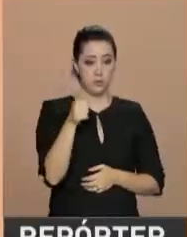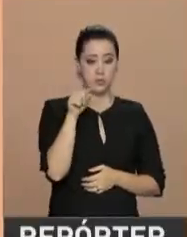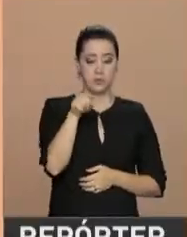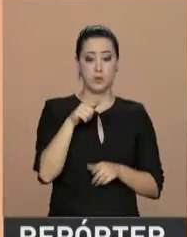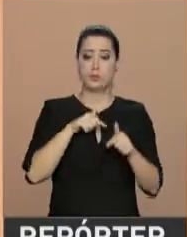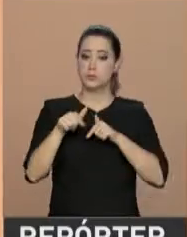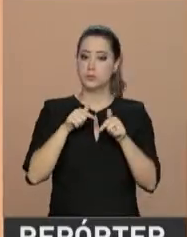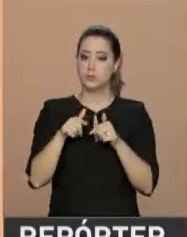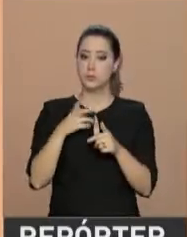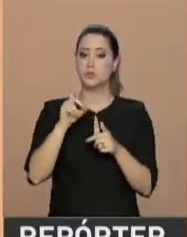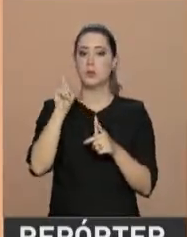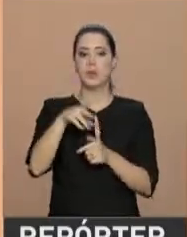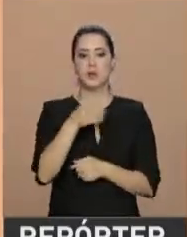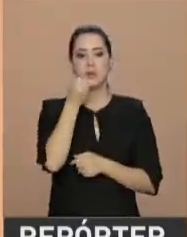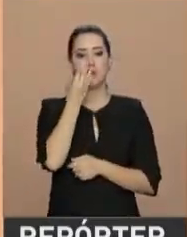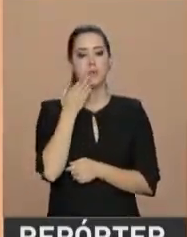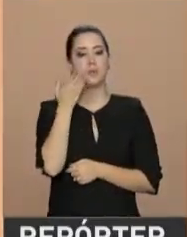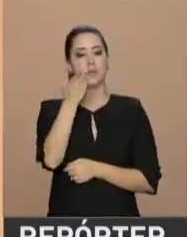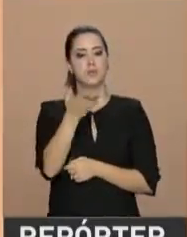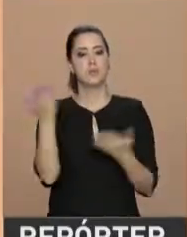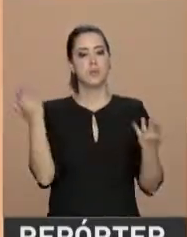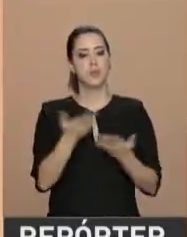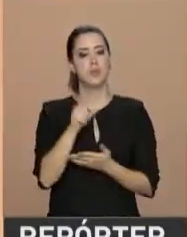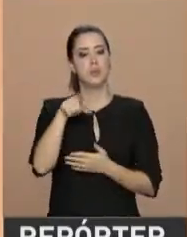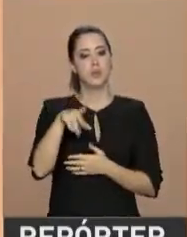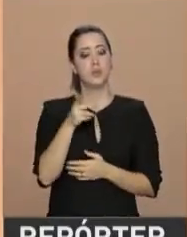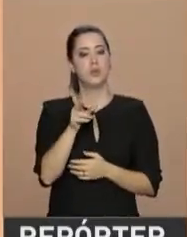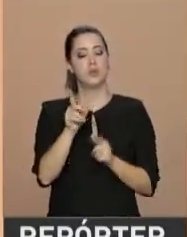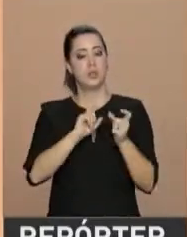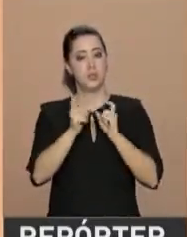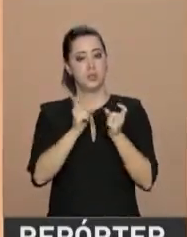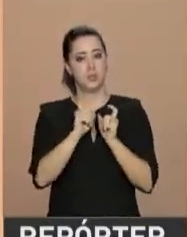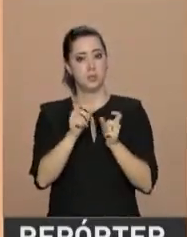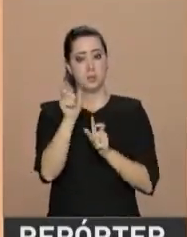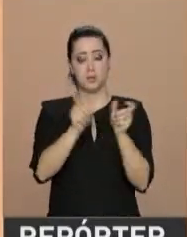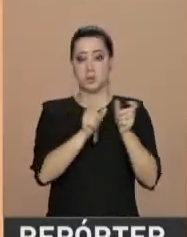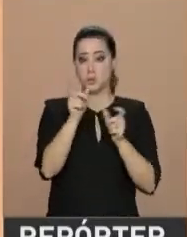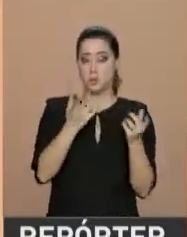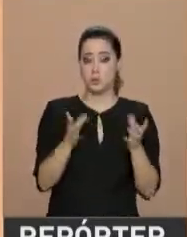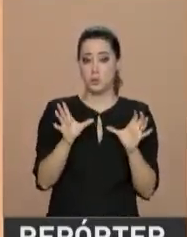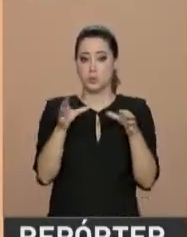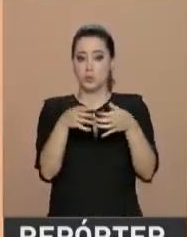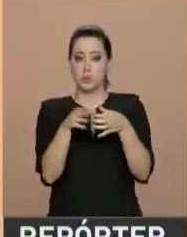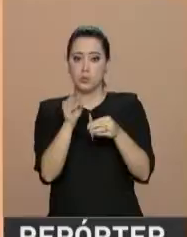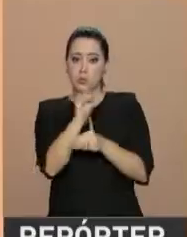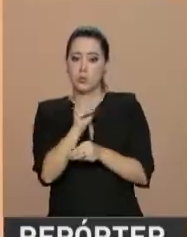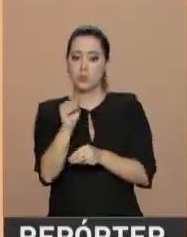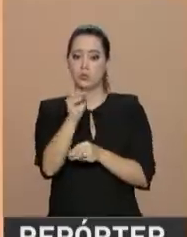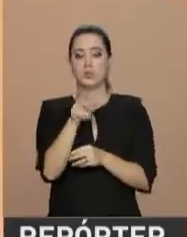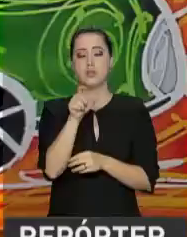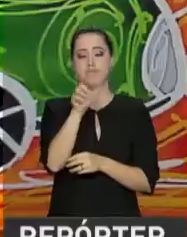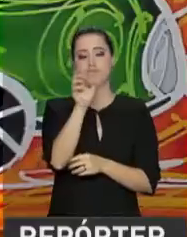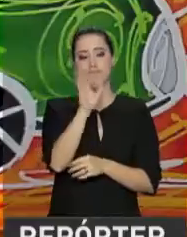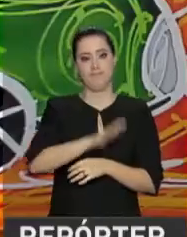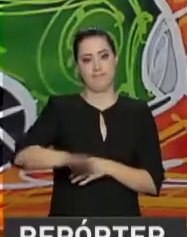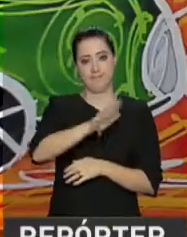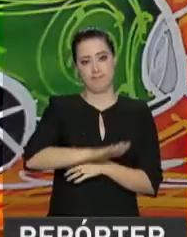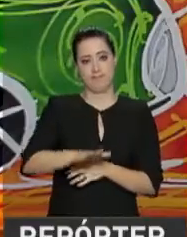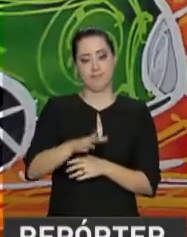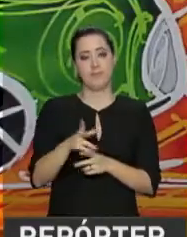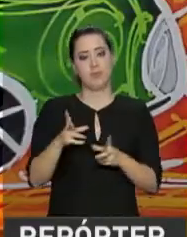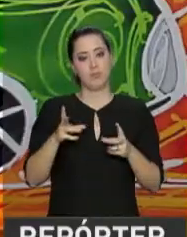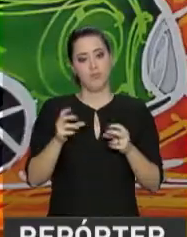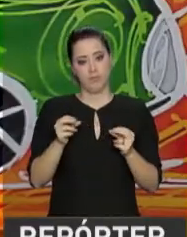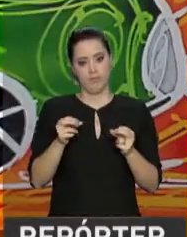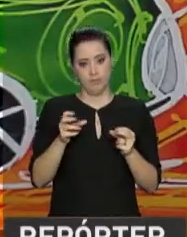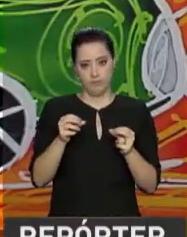a atividade fez tão bem a ele que hoje é diretor de gestão de pessoas de uma organização que cuida de crianças com câncer todas as vezes que